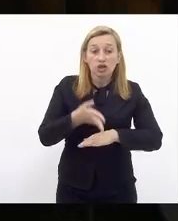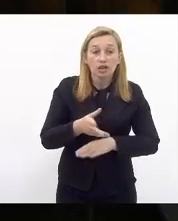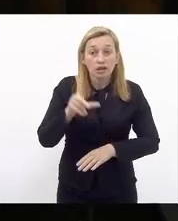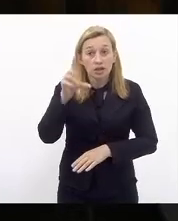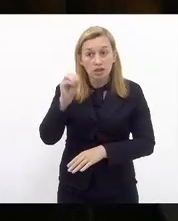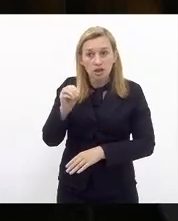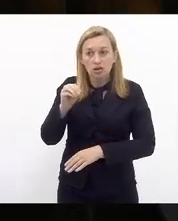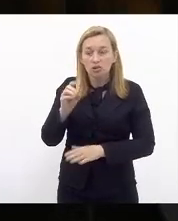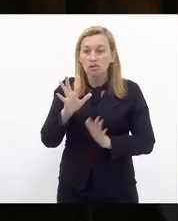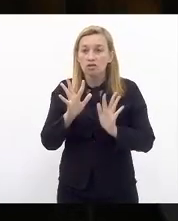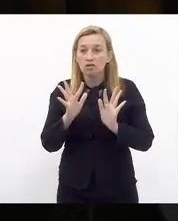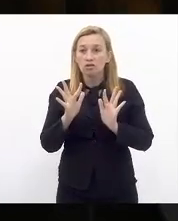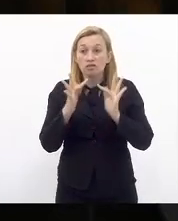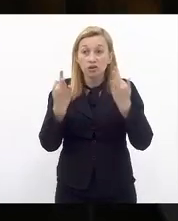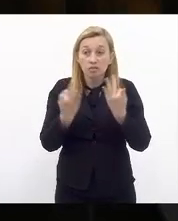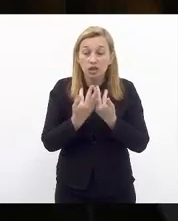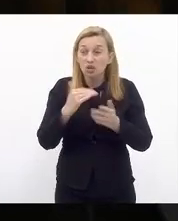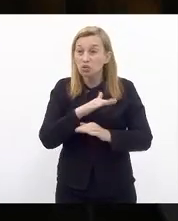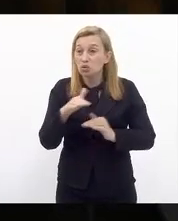inteira dormindo